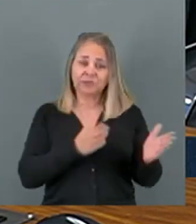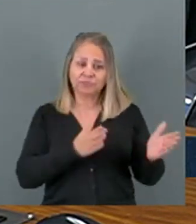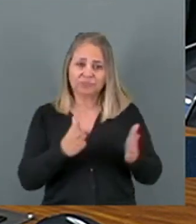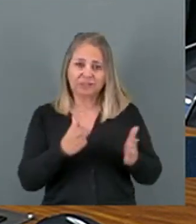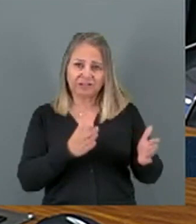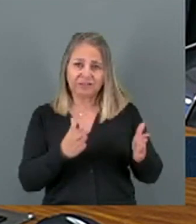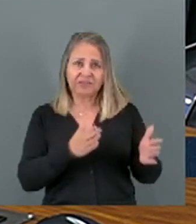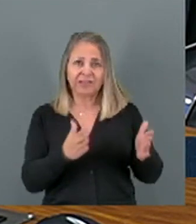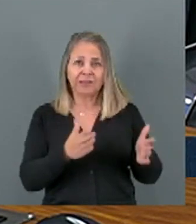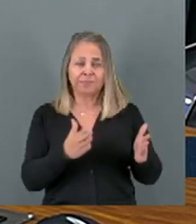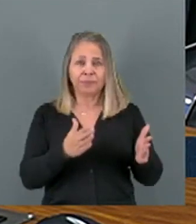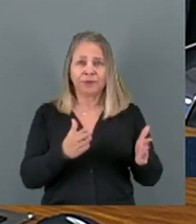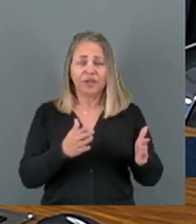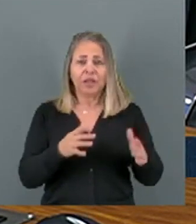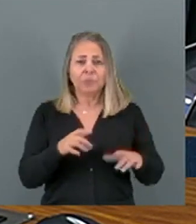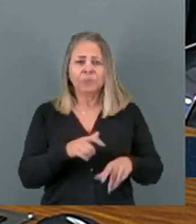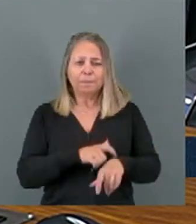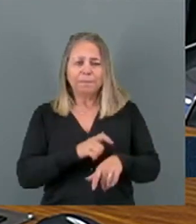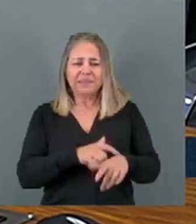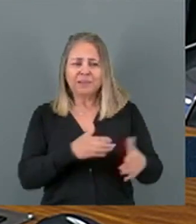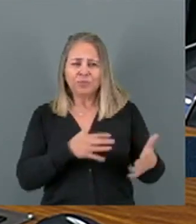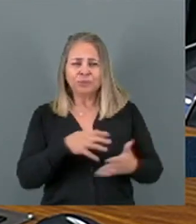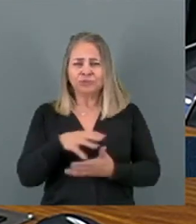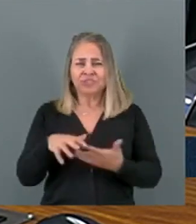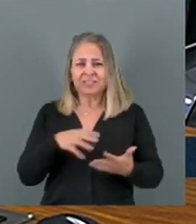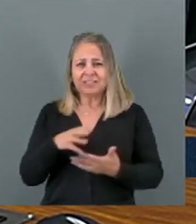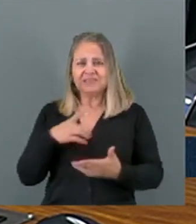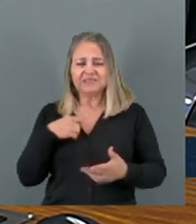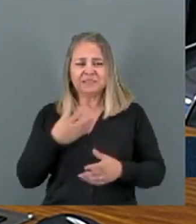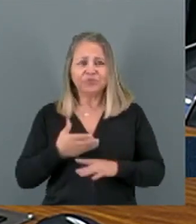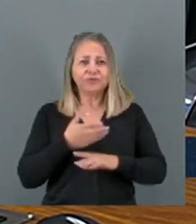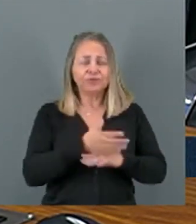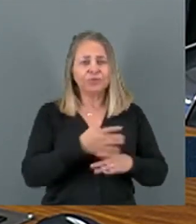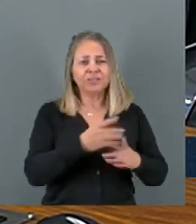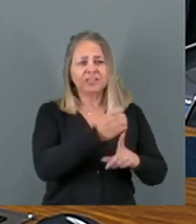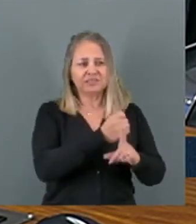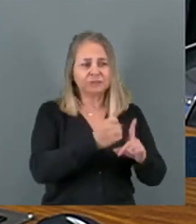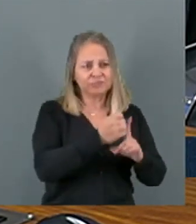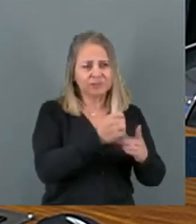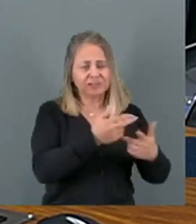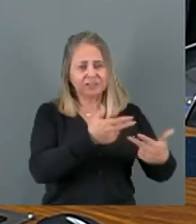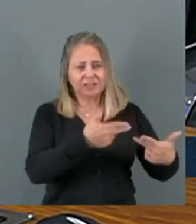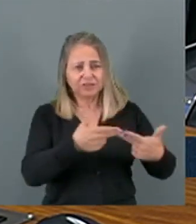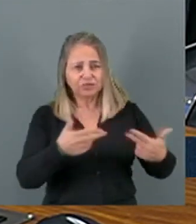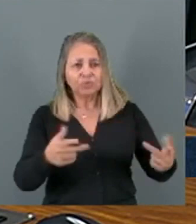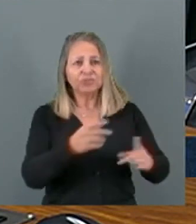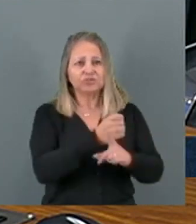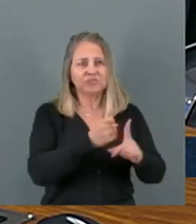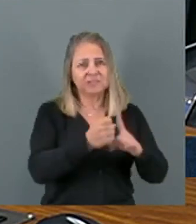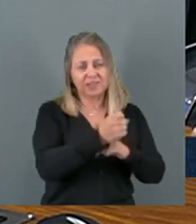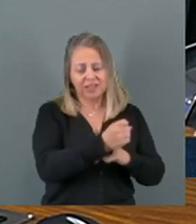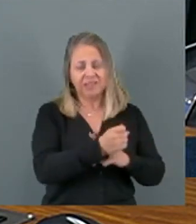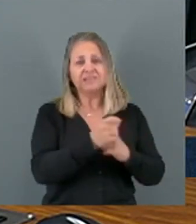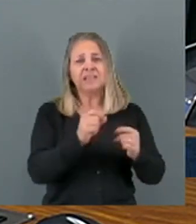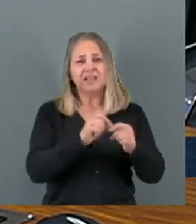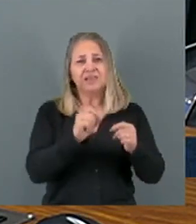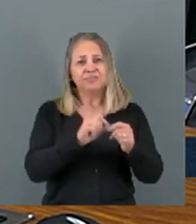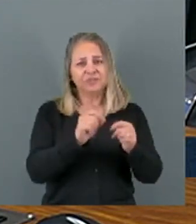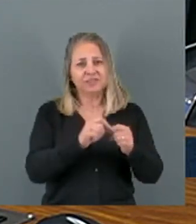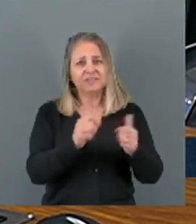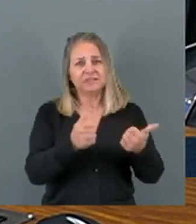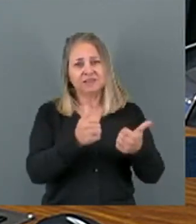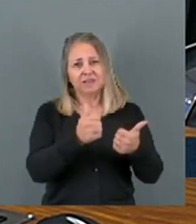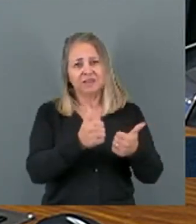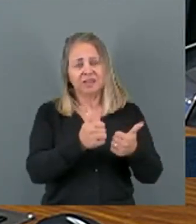principalmente em períodos de crise, eu investir em ações sociais é tão importante quanto investir em ações de saúde. Então, esse é um dado importante.